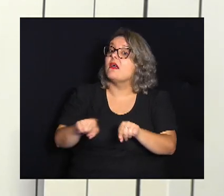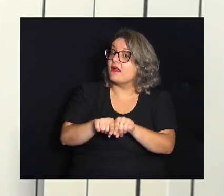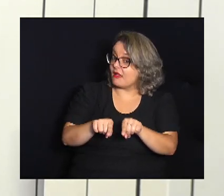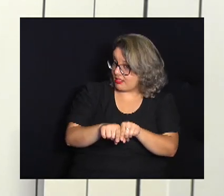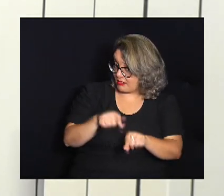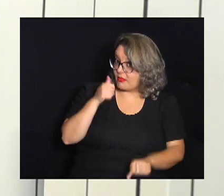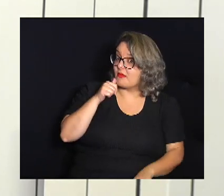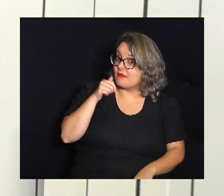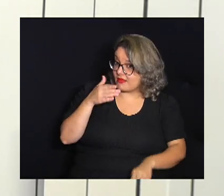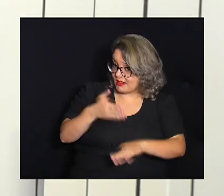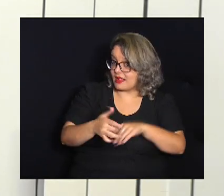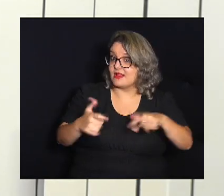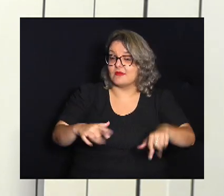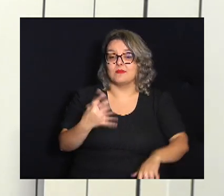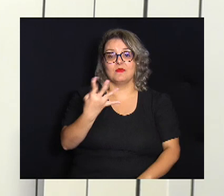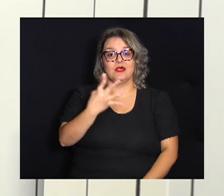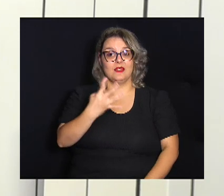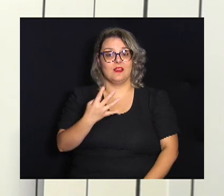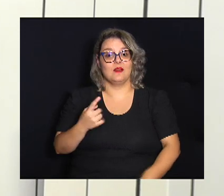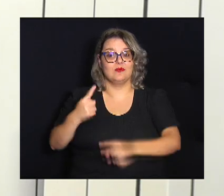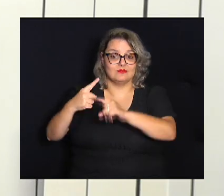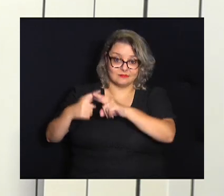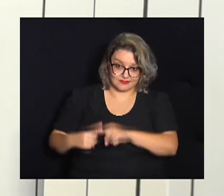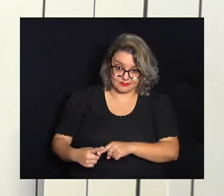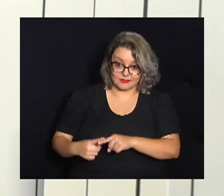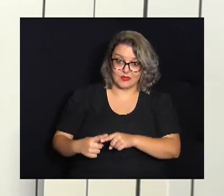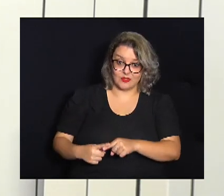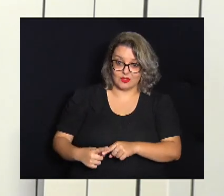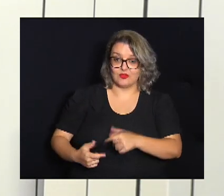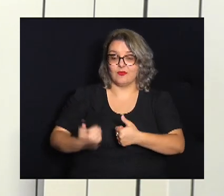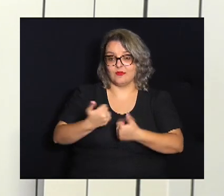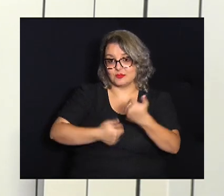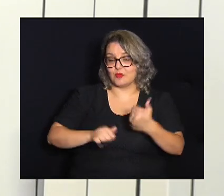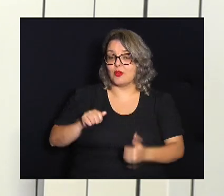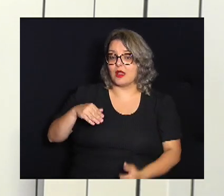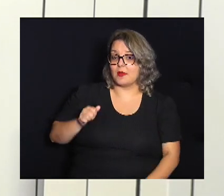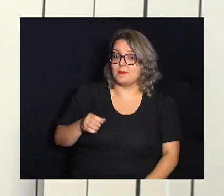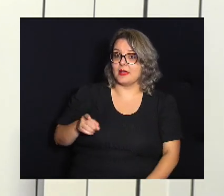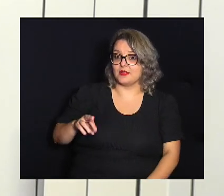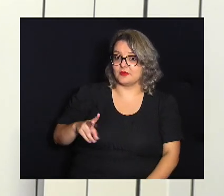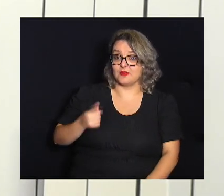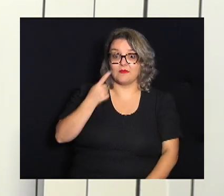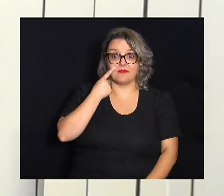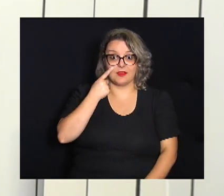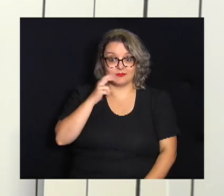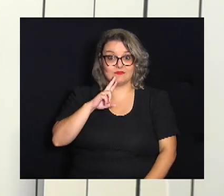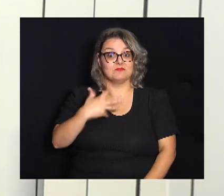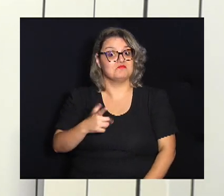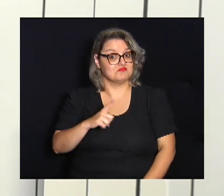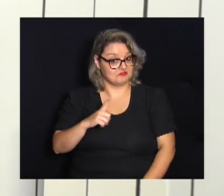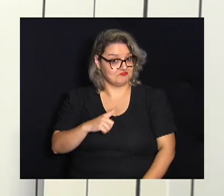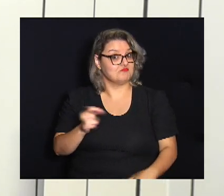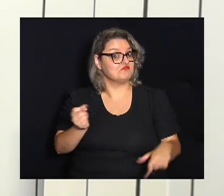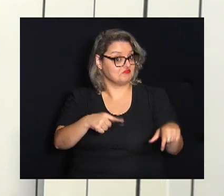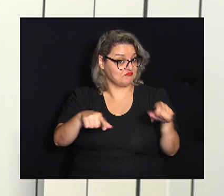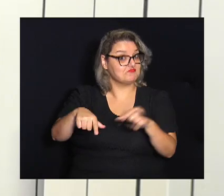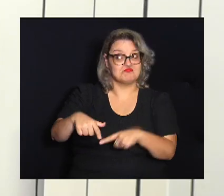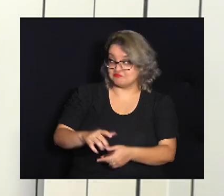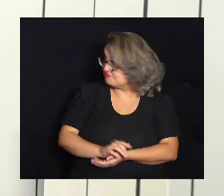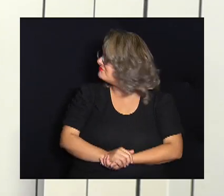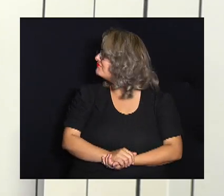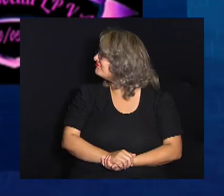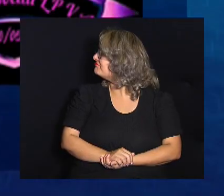em campo, só que pela 4ª rodada do futebol amador. Confira os resultados, até porque tivemos goleadas.